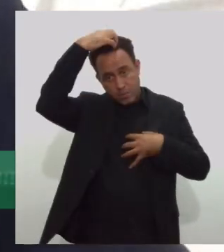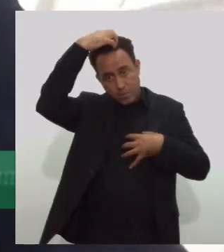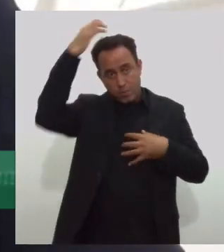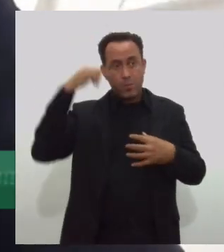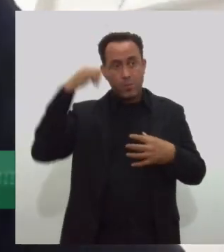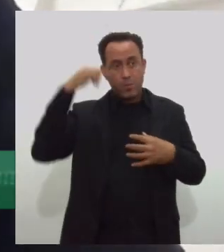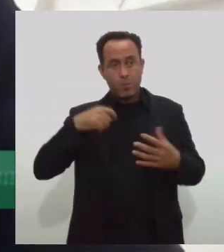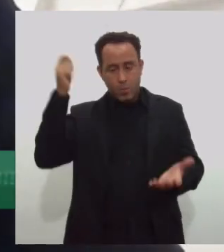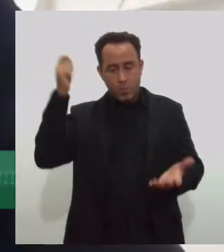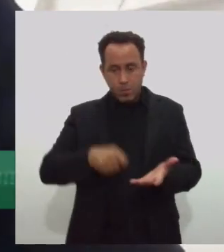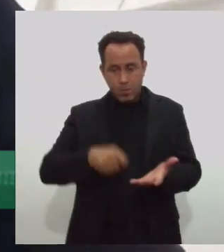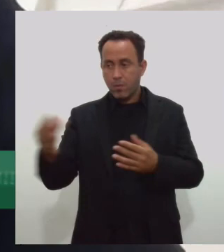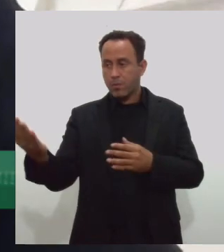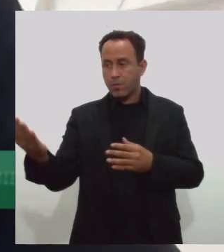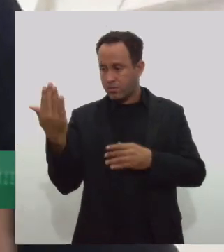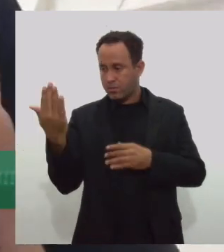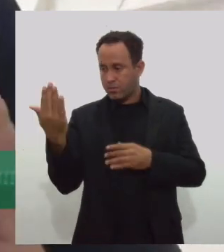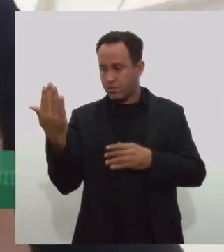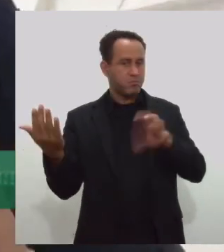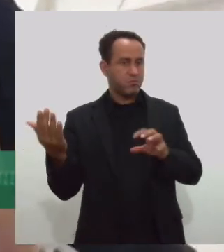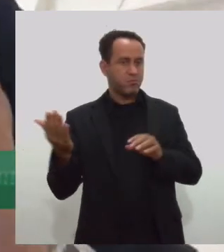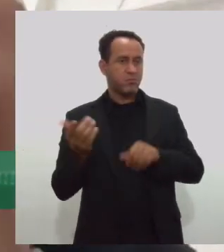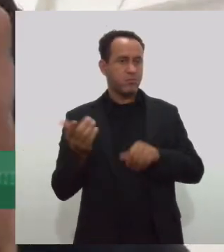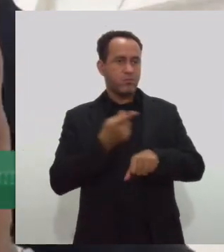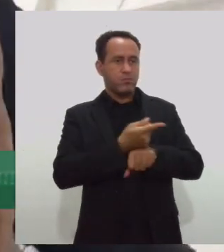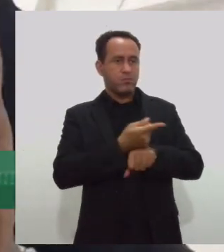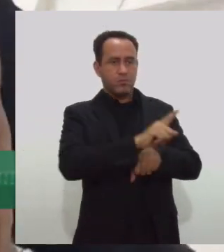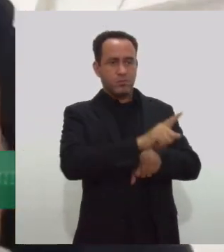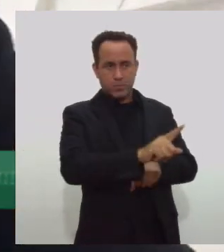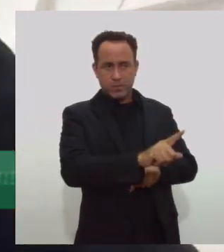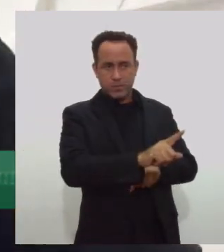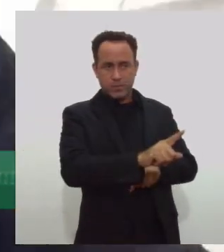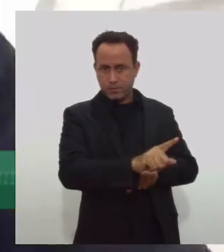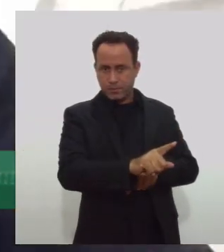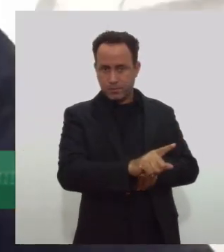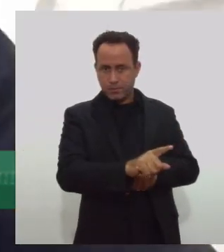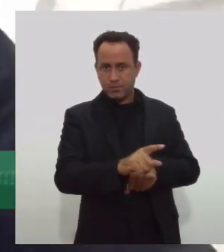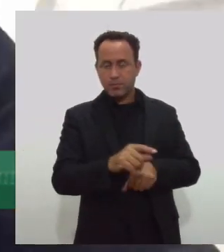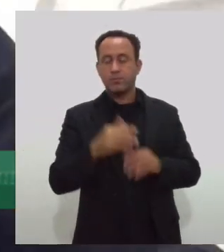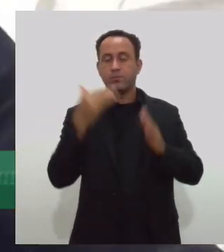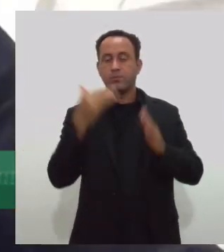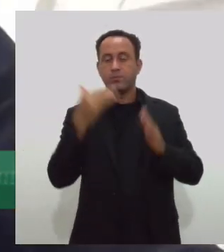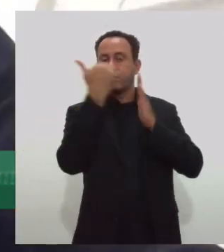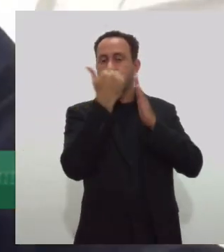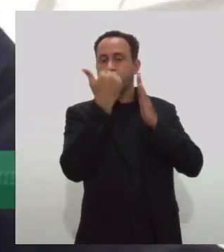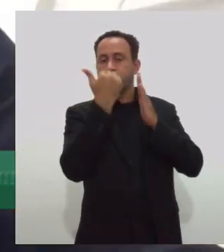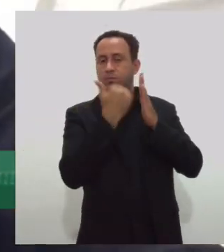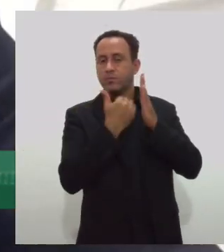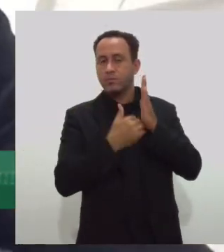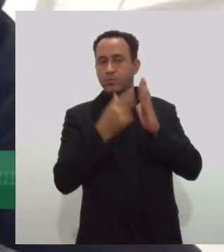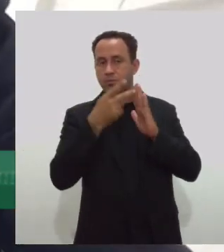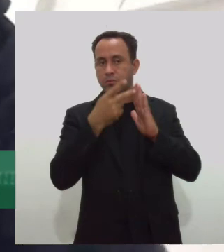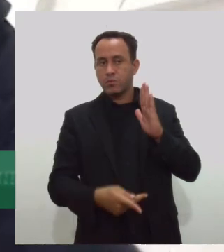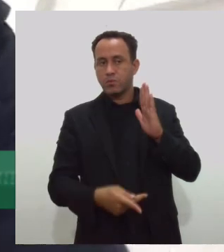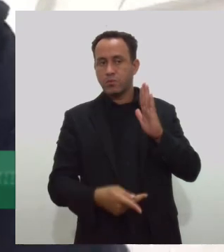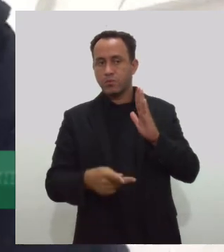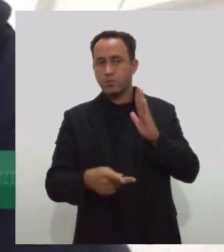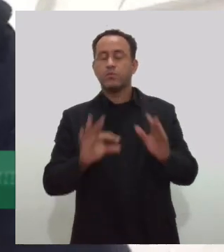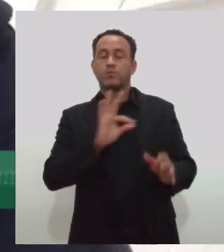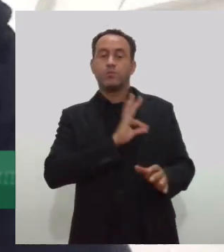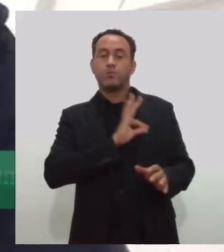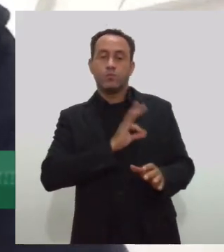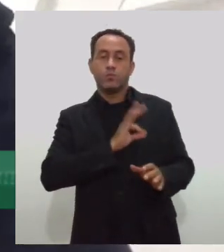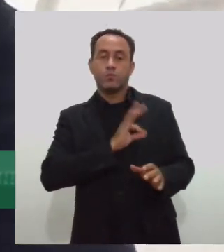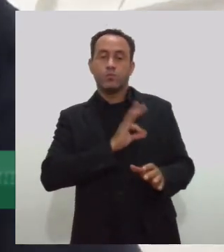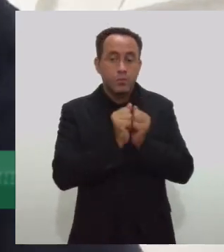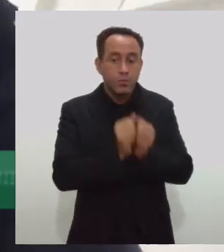receber a petição inicial. Eu tenho que fazer um procedimento equiparado ao inquérito policial. É um procedimento que eu tenho